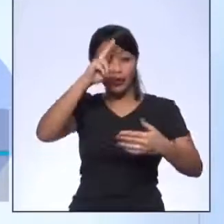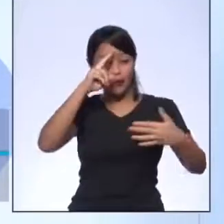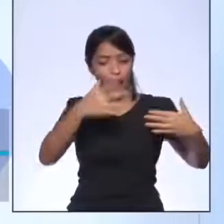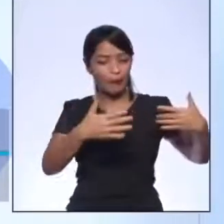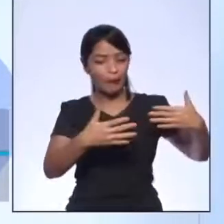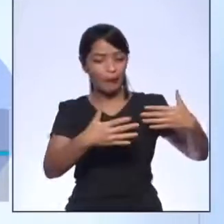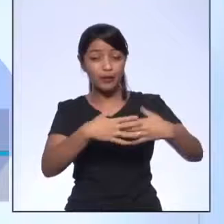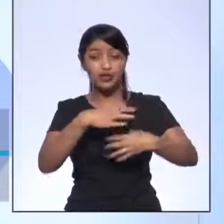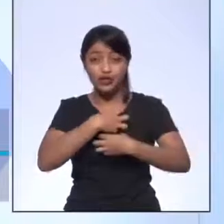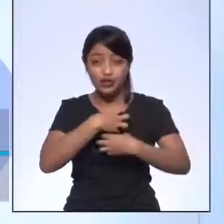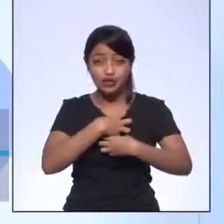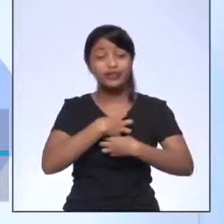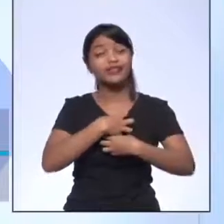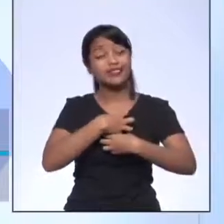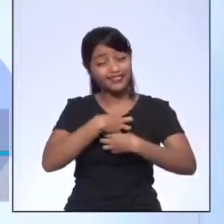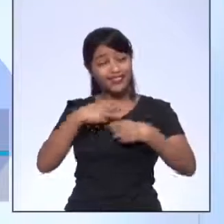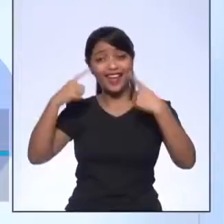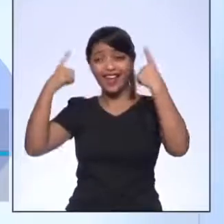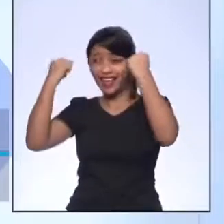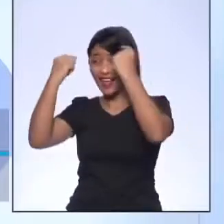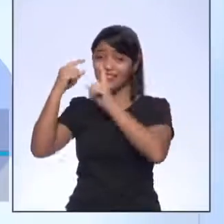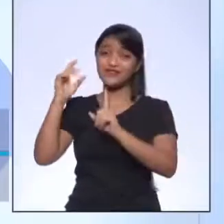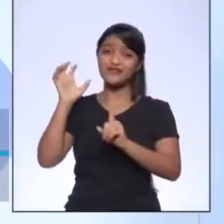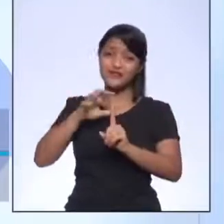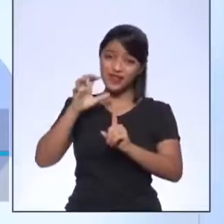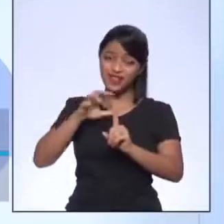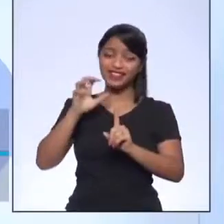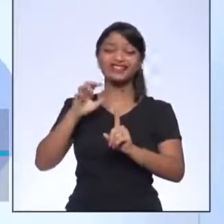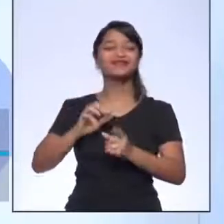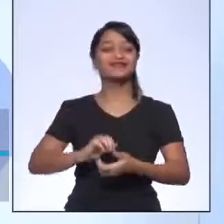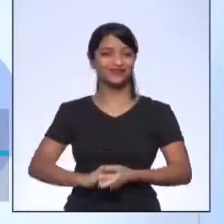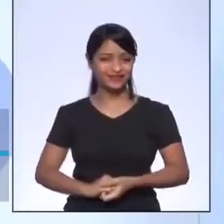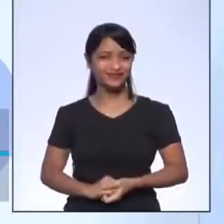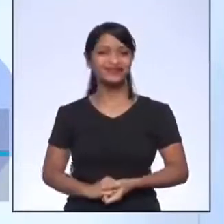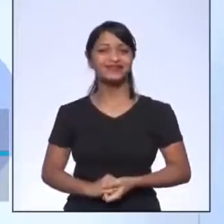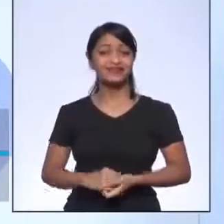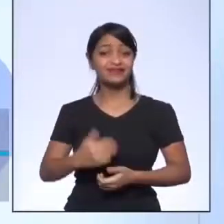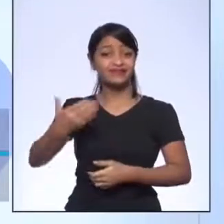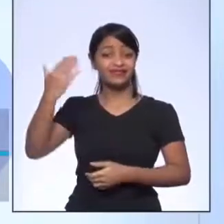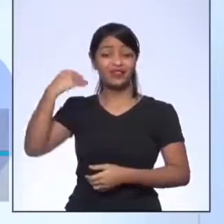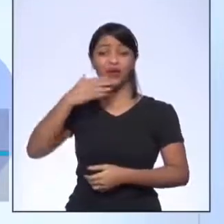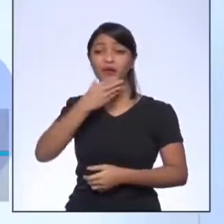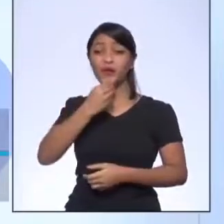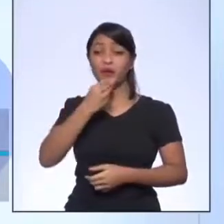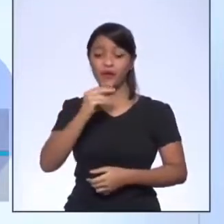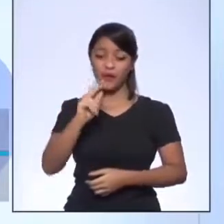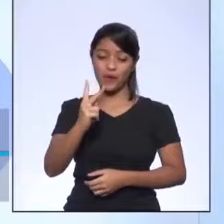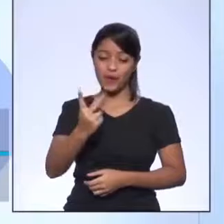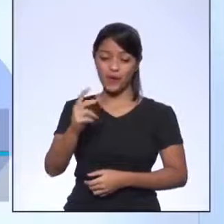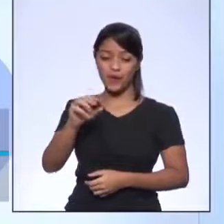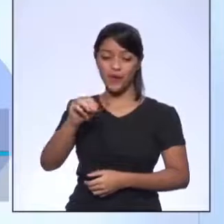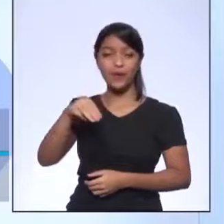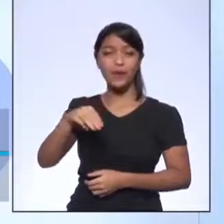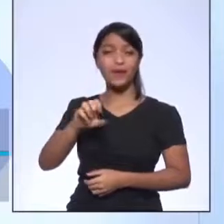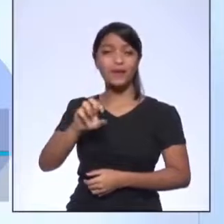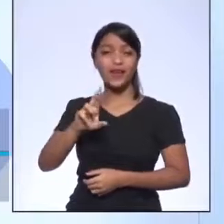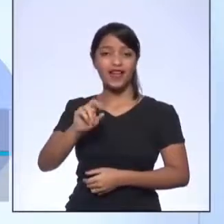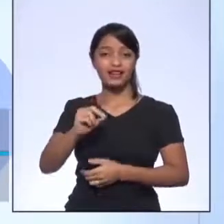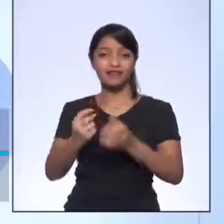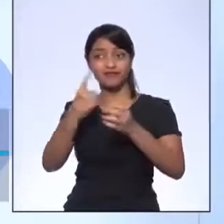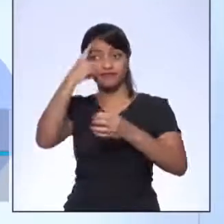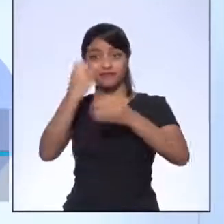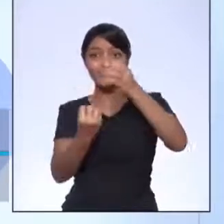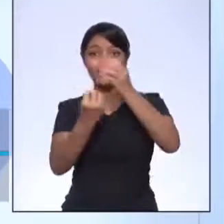histórias em geral, é muito característica da forma como Homero contou aí a Odisseia e a Ilíada. São os